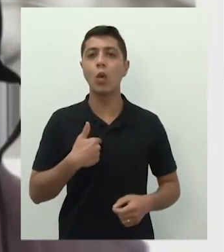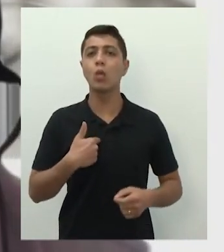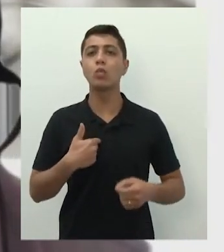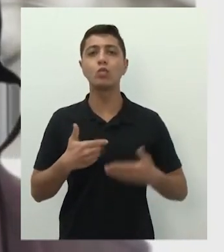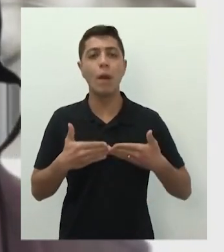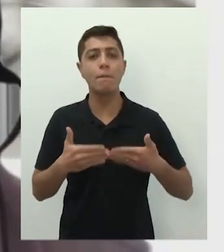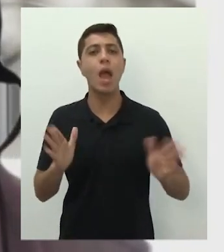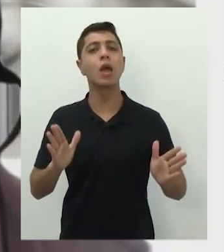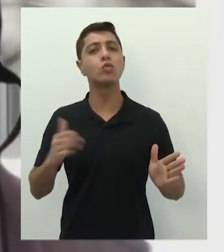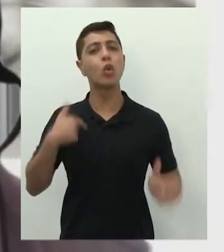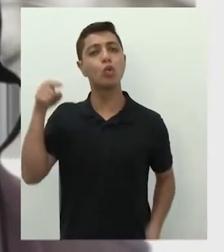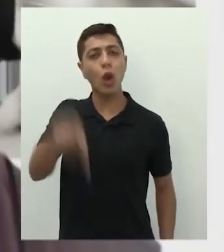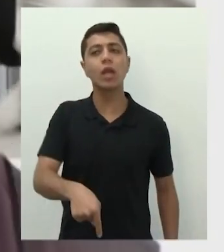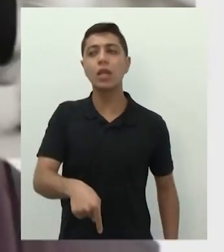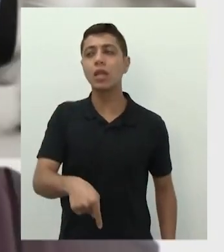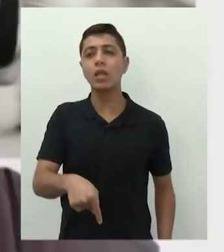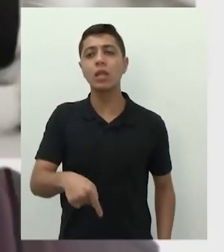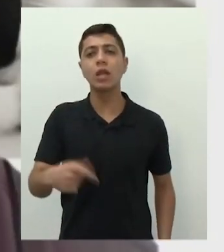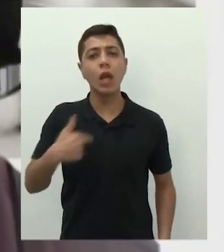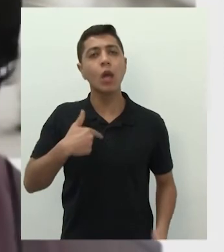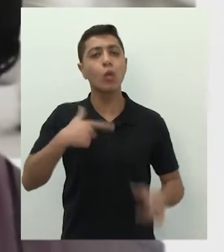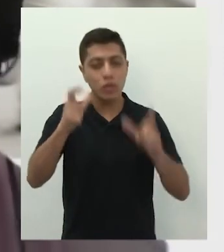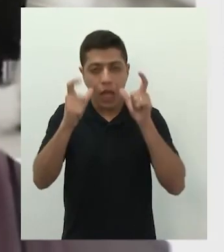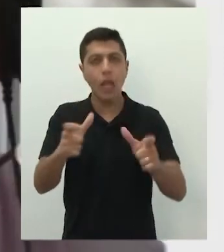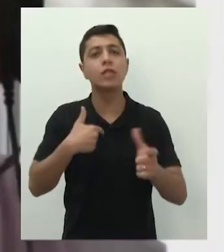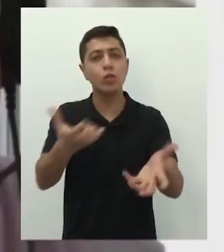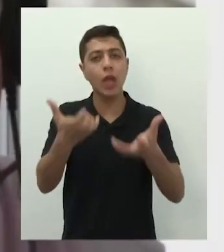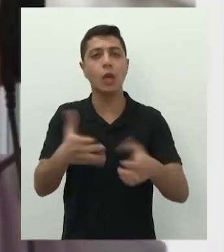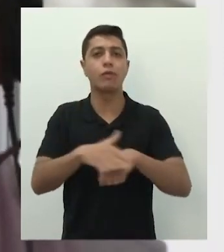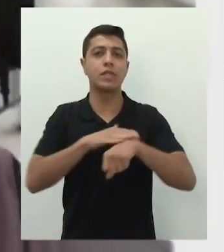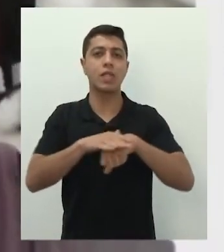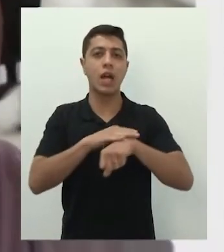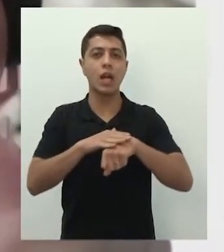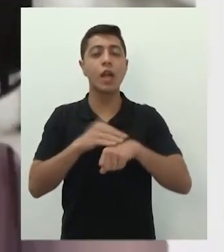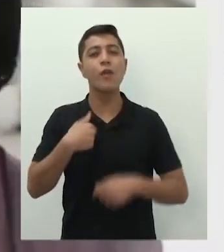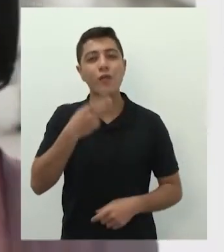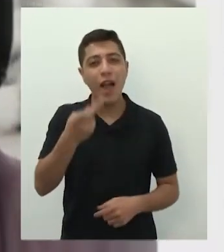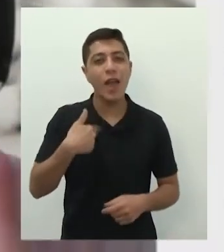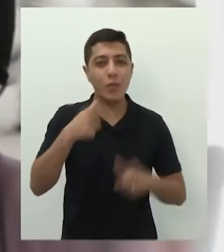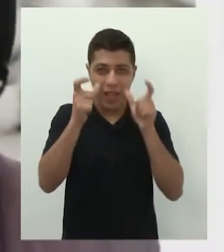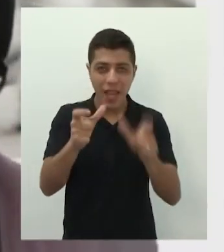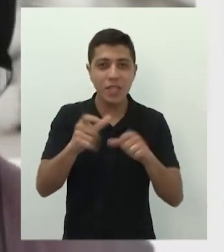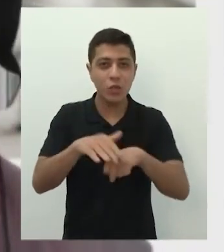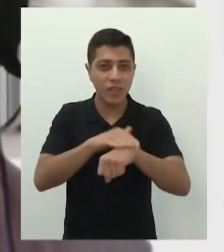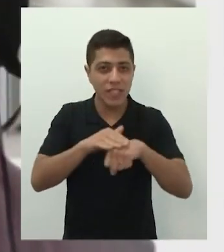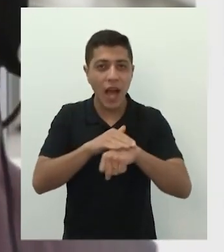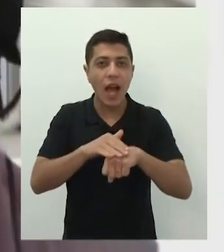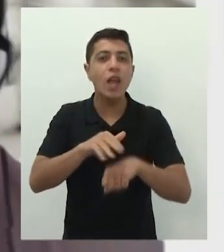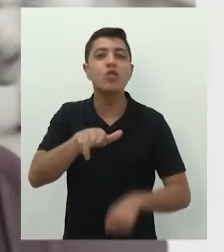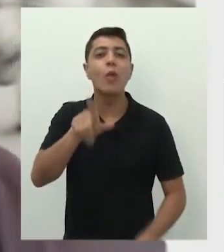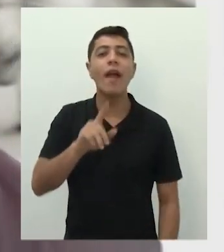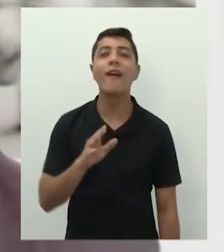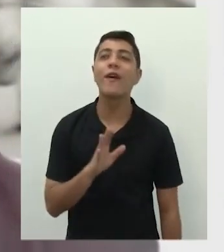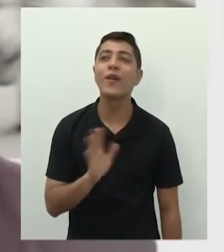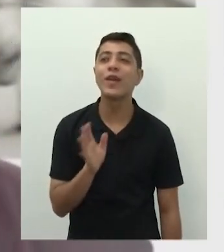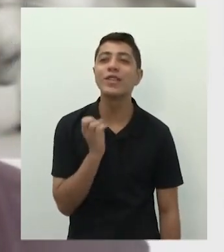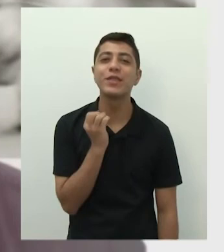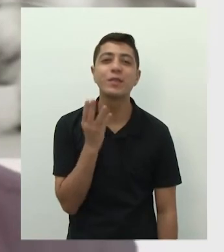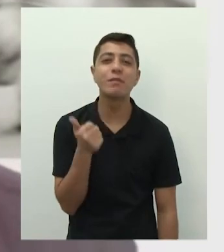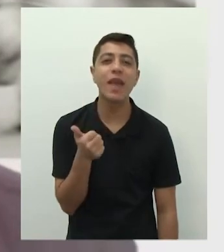analítico ou psicanalítico. O 100% de presença dá tudo errado. O 100%